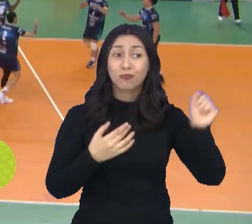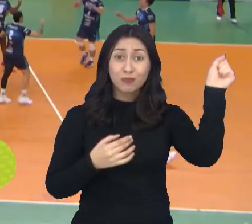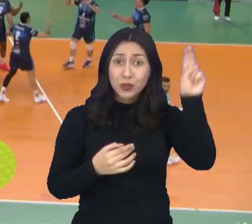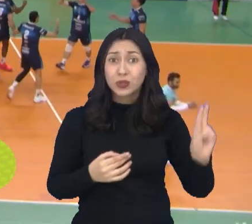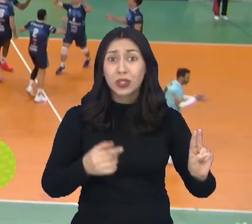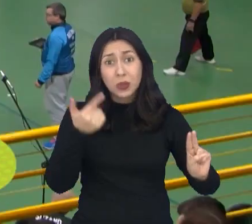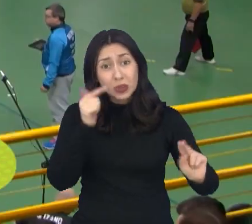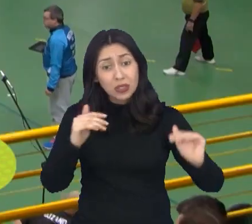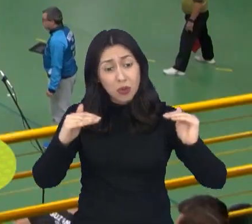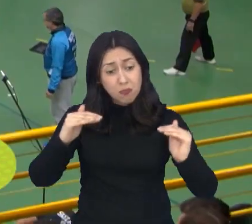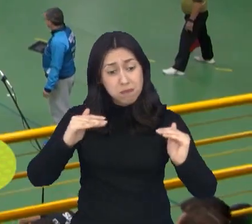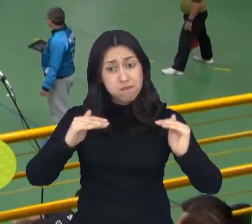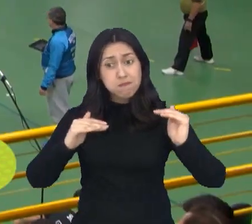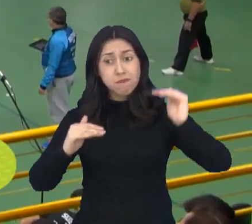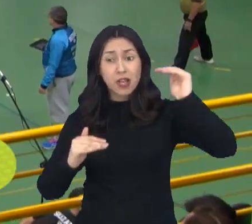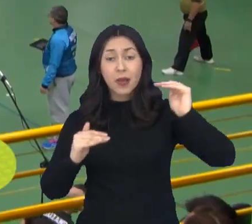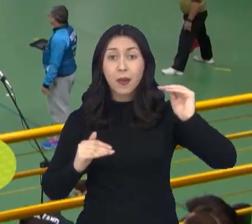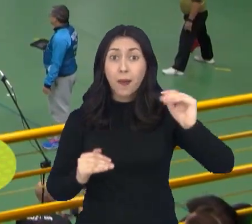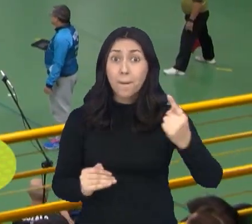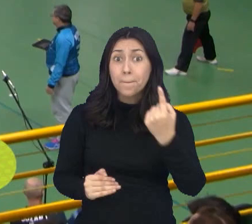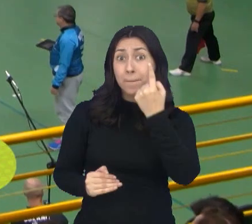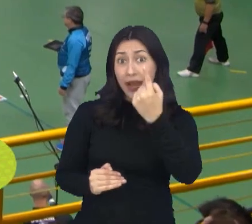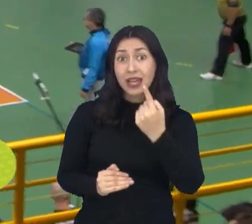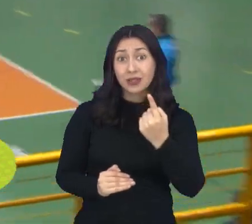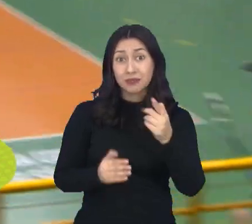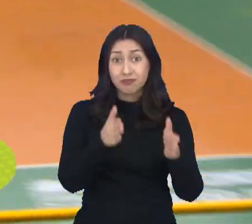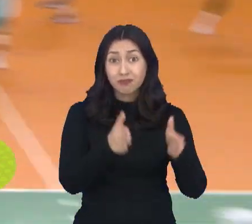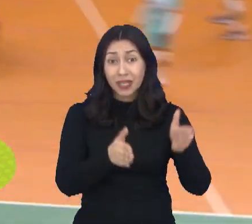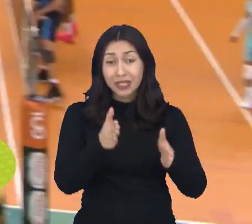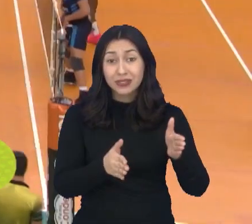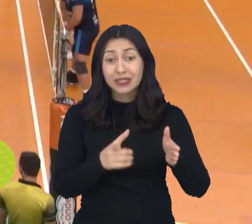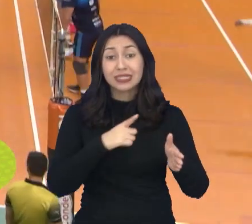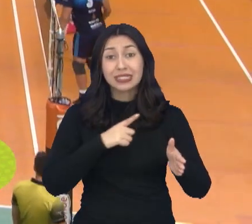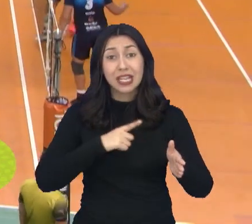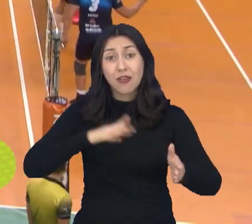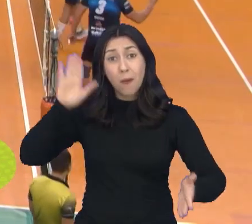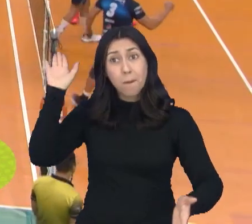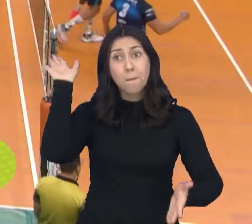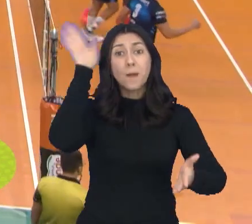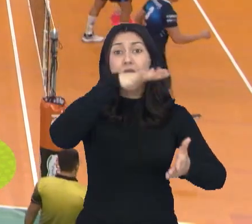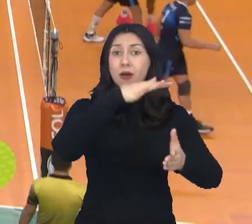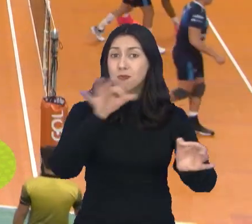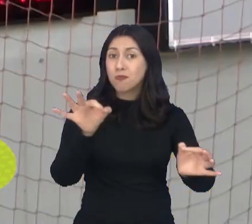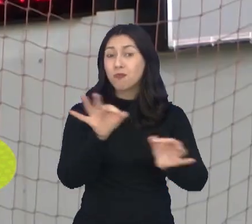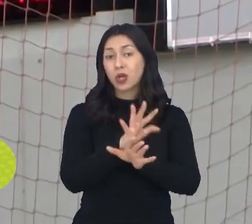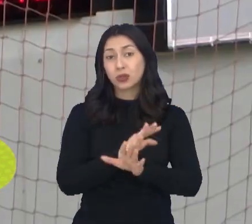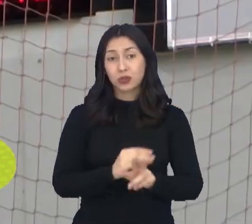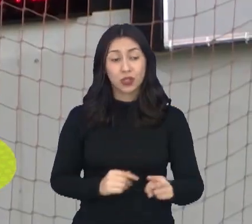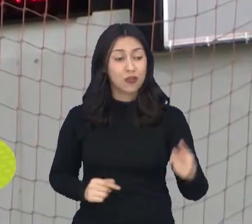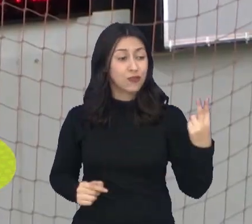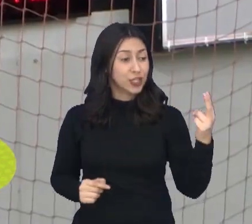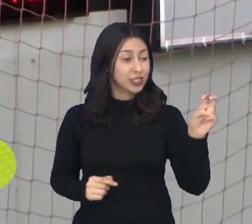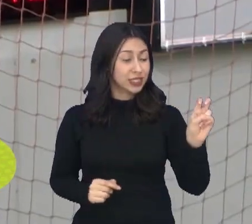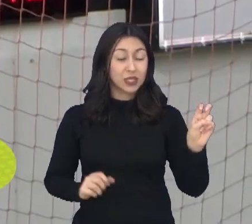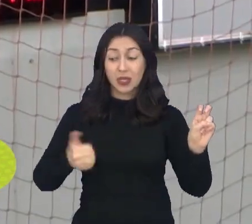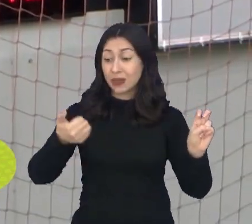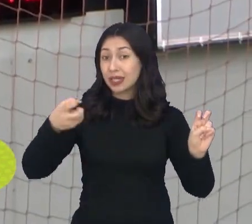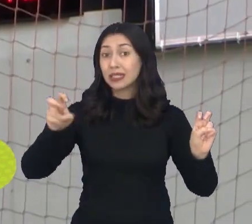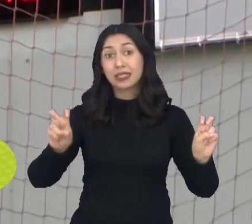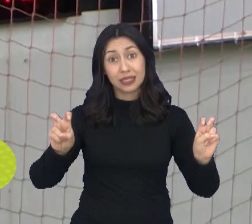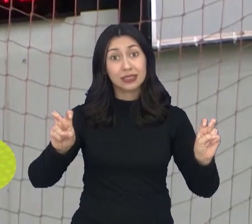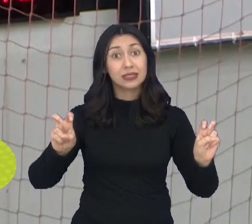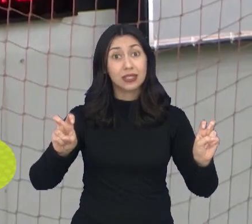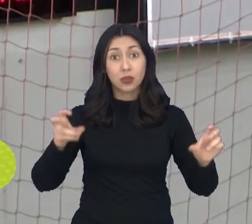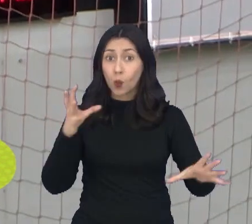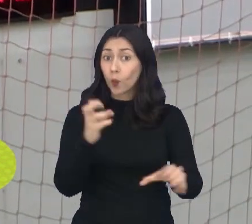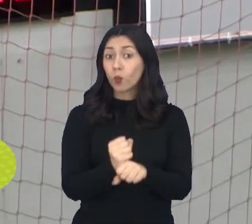boa vantagem e fechou o primeiro set com esse ace do Iago Dutra, vencendo por 25-15 em